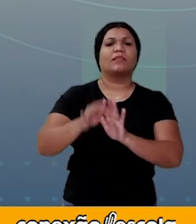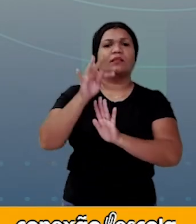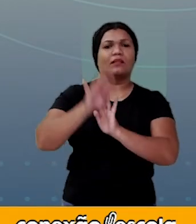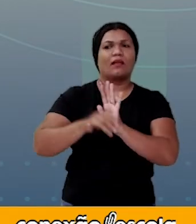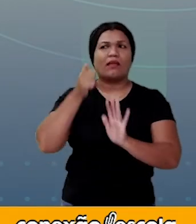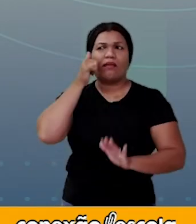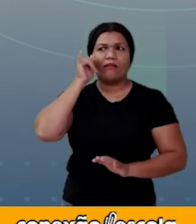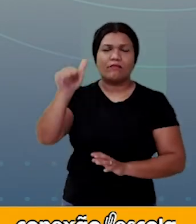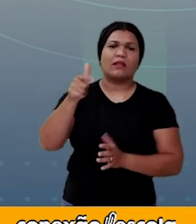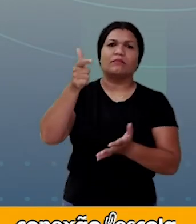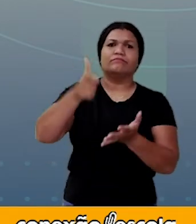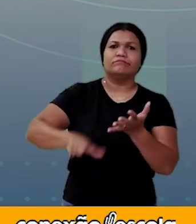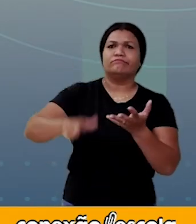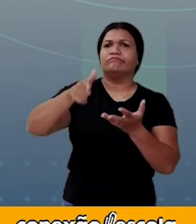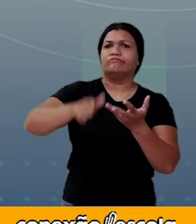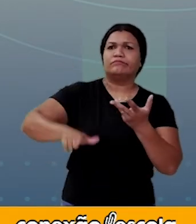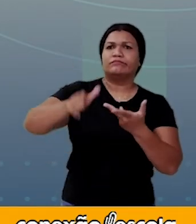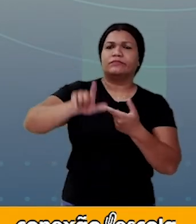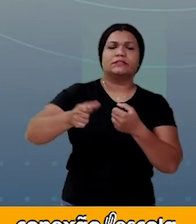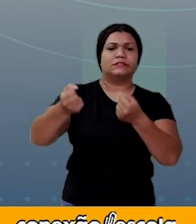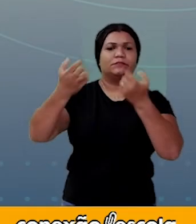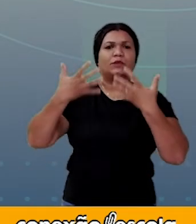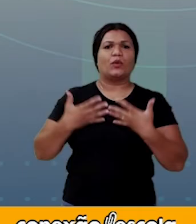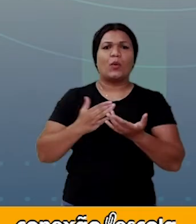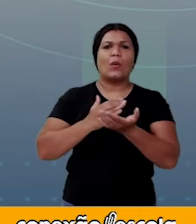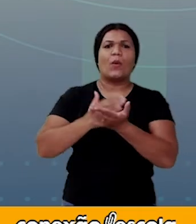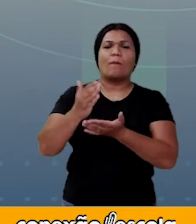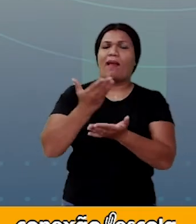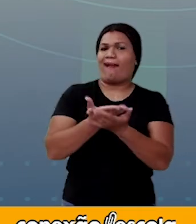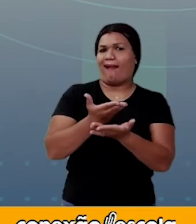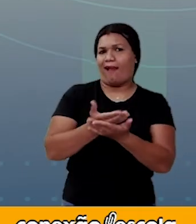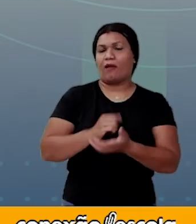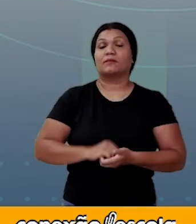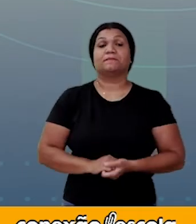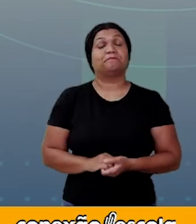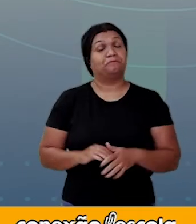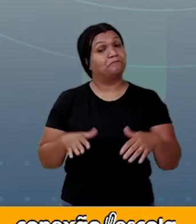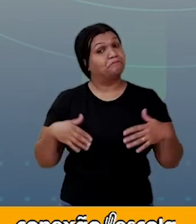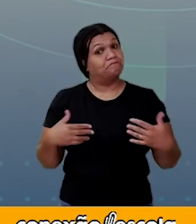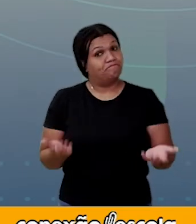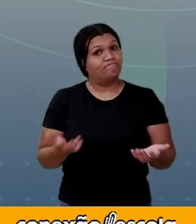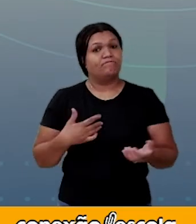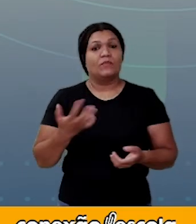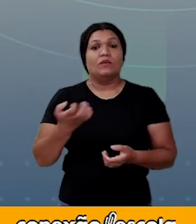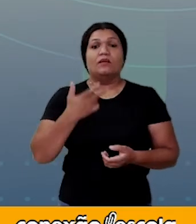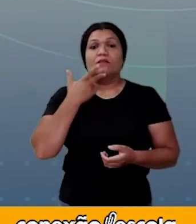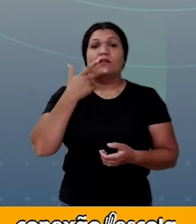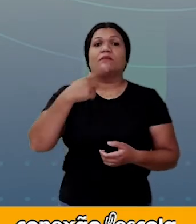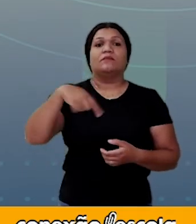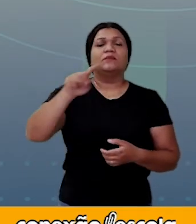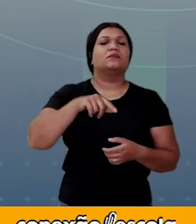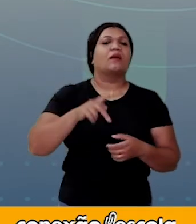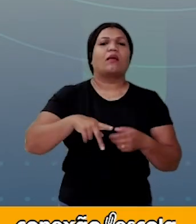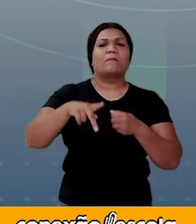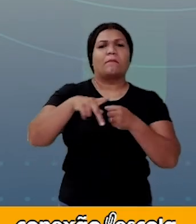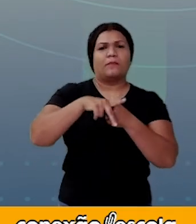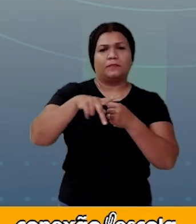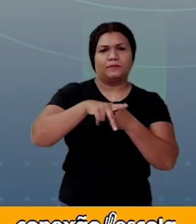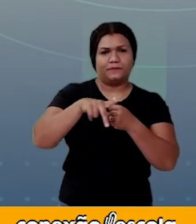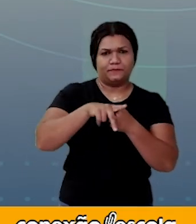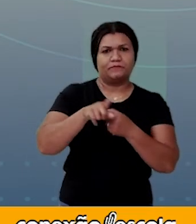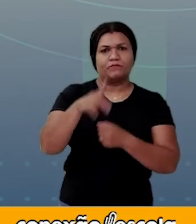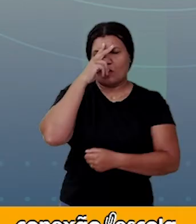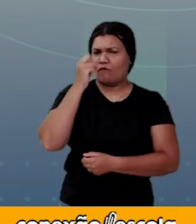aquelas repetições que o senhor mencionou lá no início da nossa aula? Então, quero falar sobre os pronomes, porque eles são